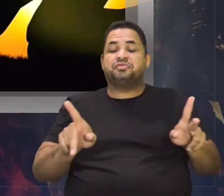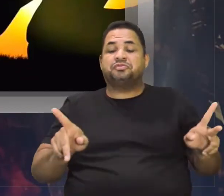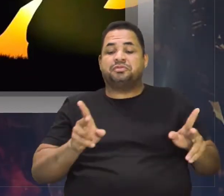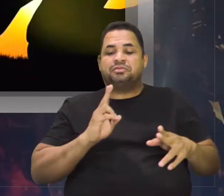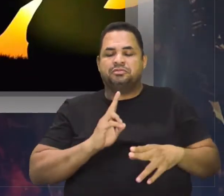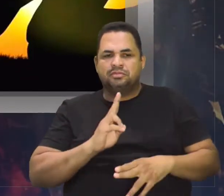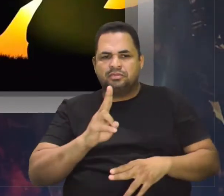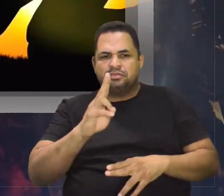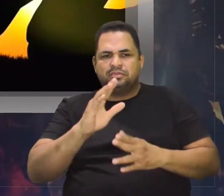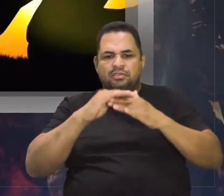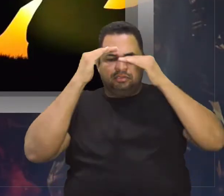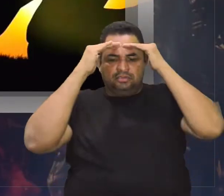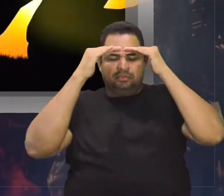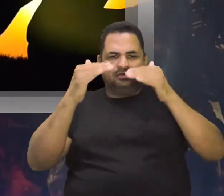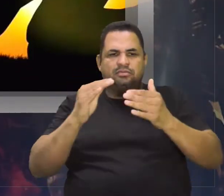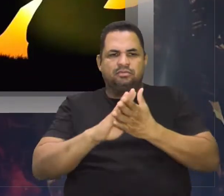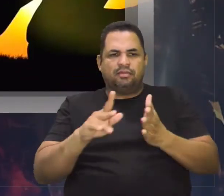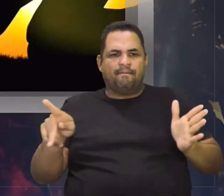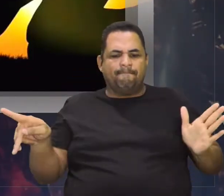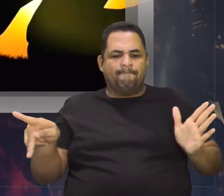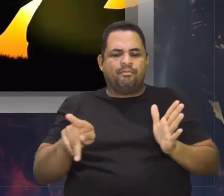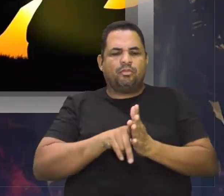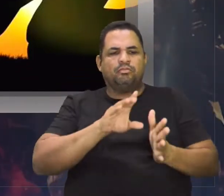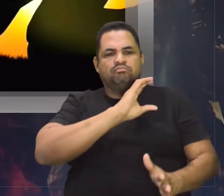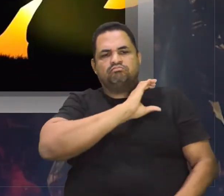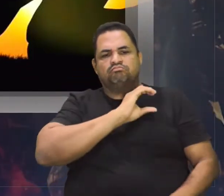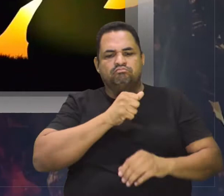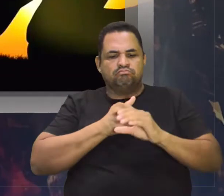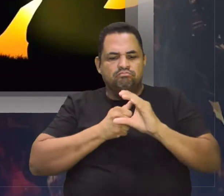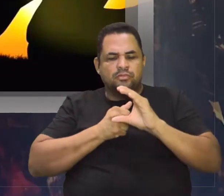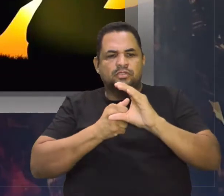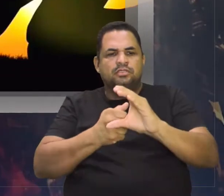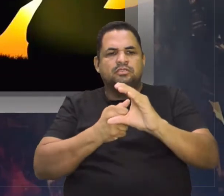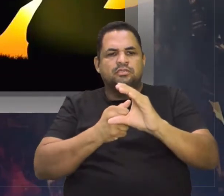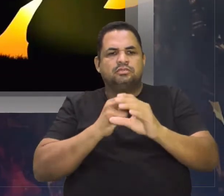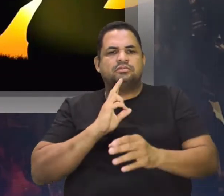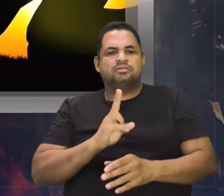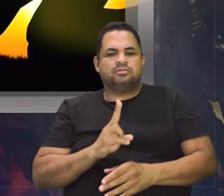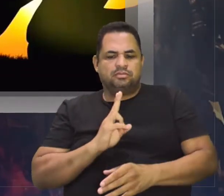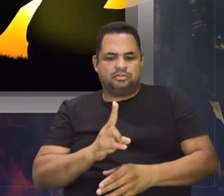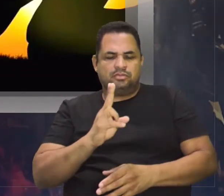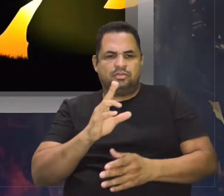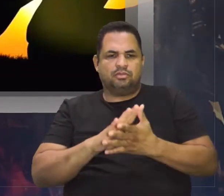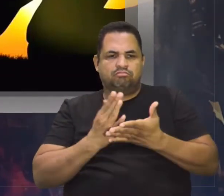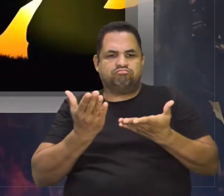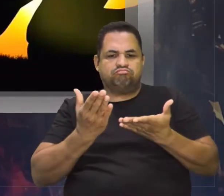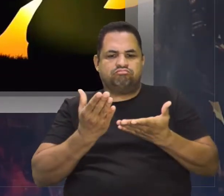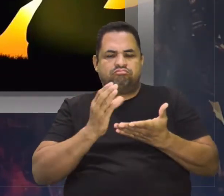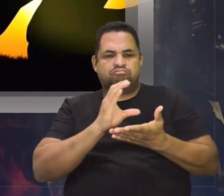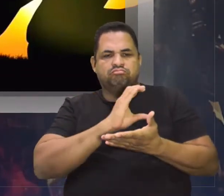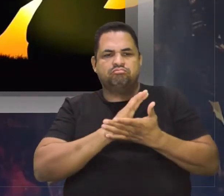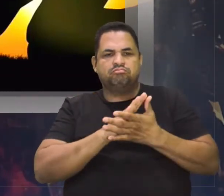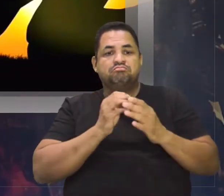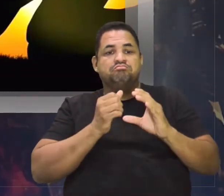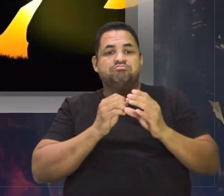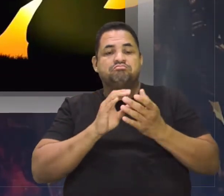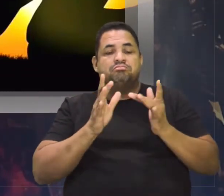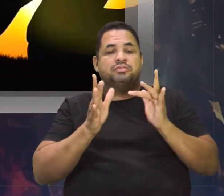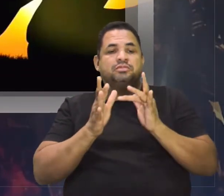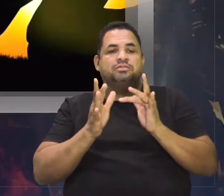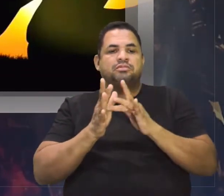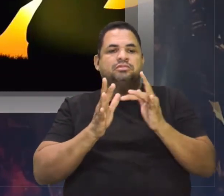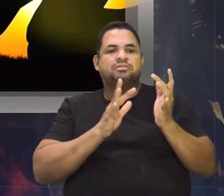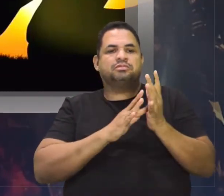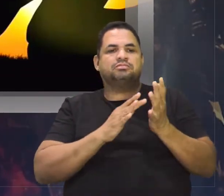Se até o próprio cristianismo segue de forma diferente o mesmo Cristo, imagine quem não